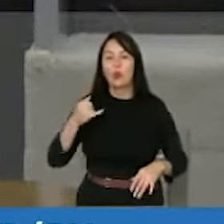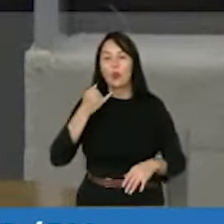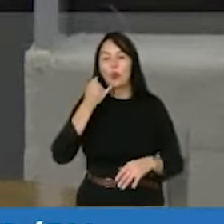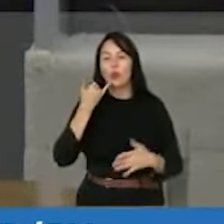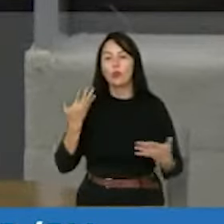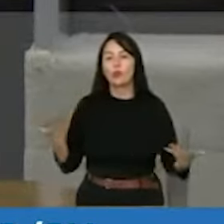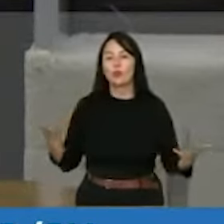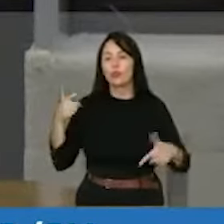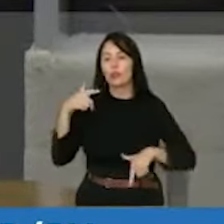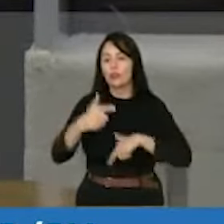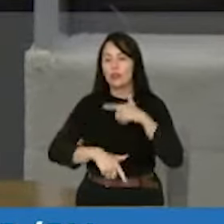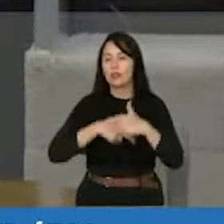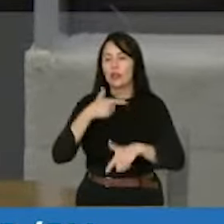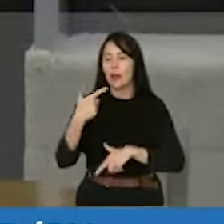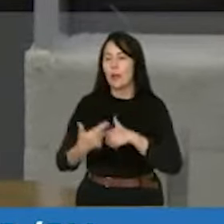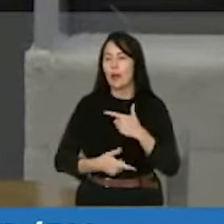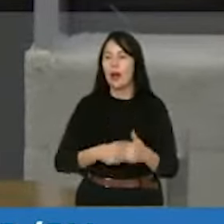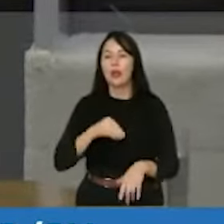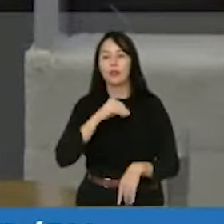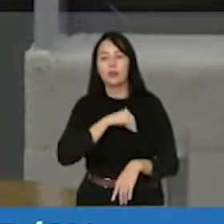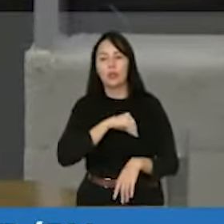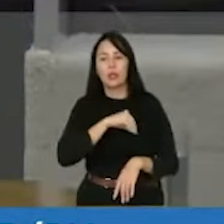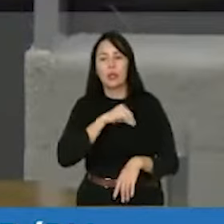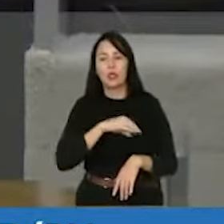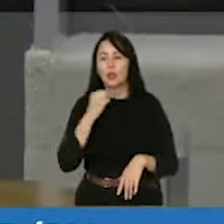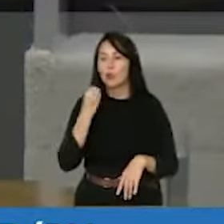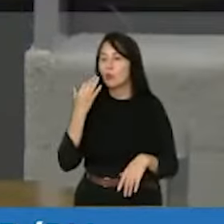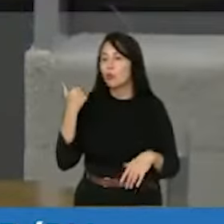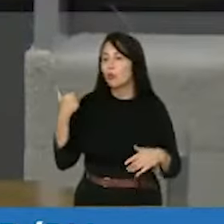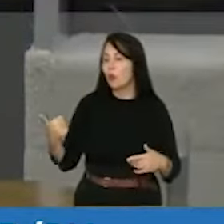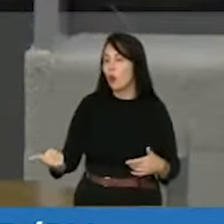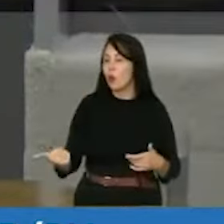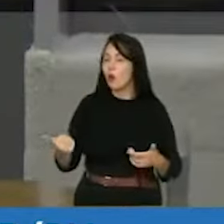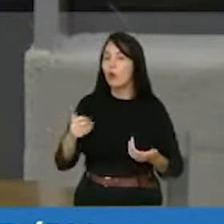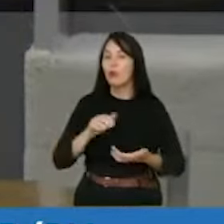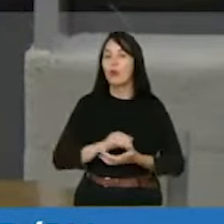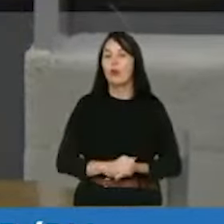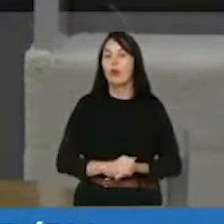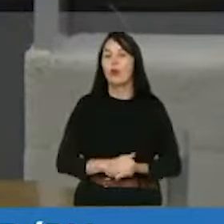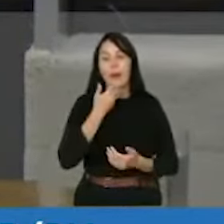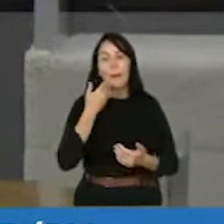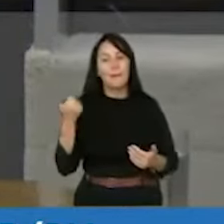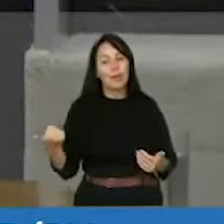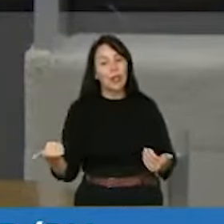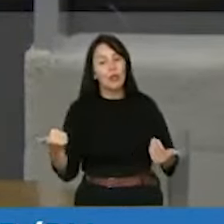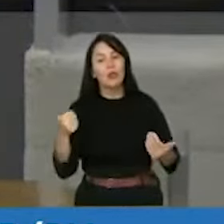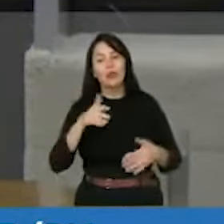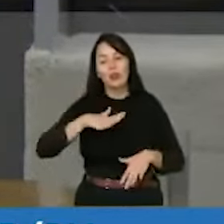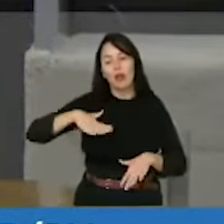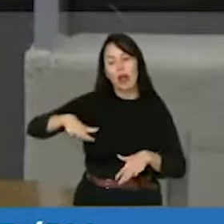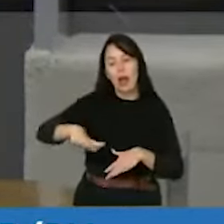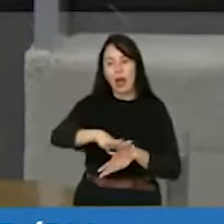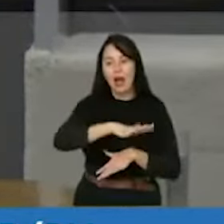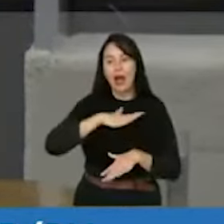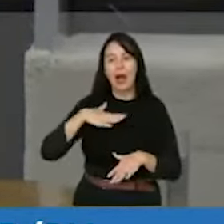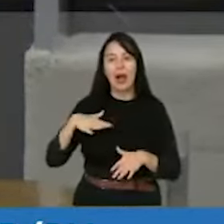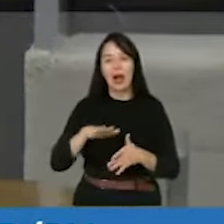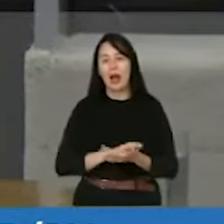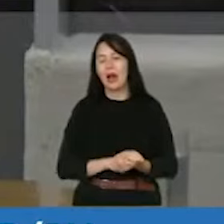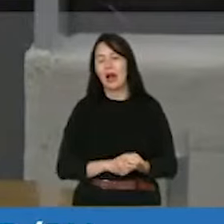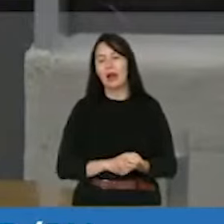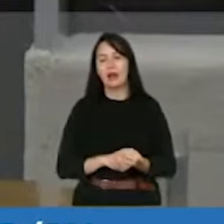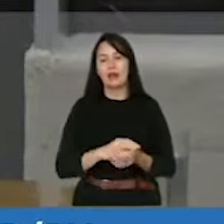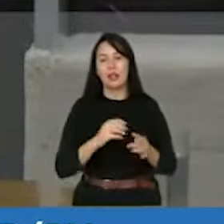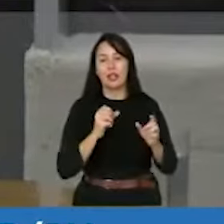de emprego, de renda, multiplicando o comércio Brasil afora. Tudo isso